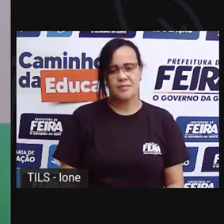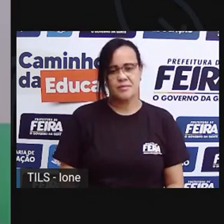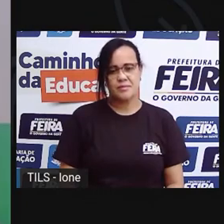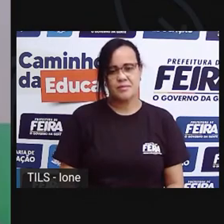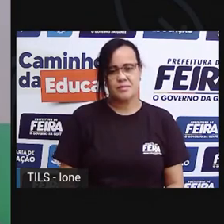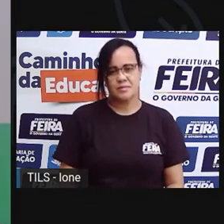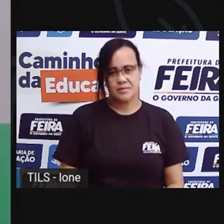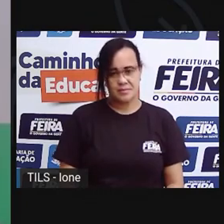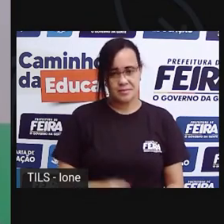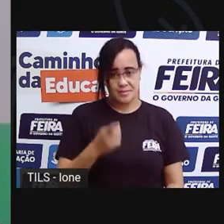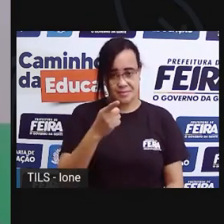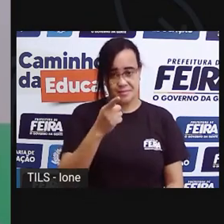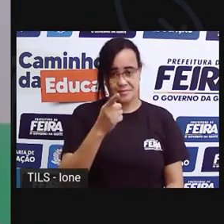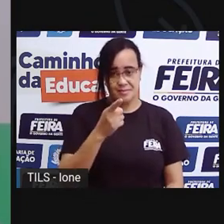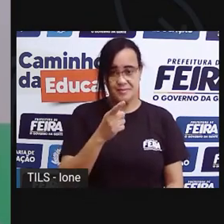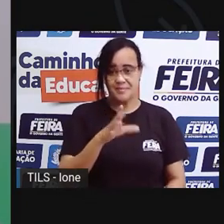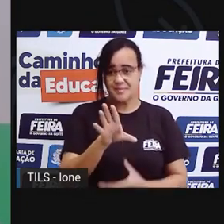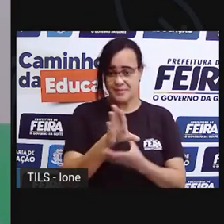Ó.